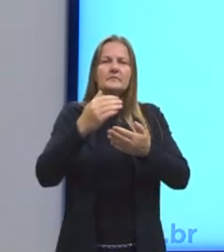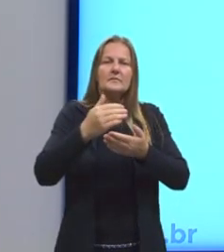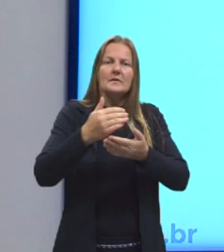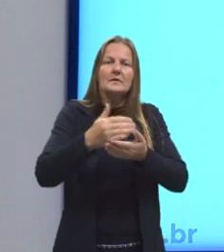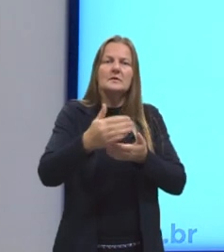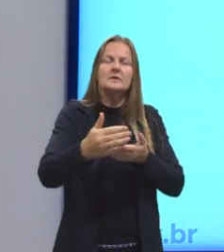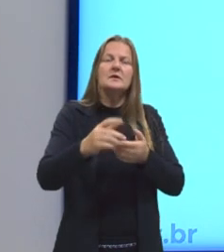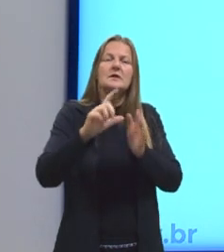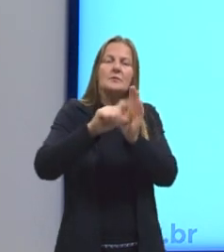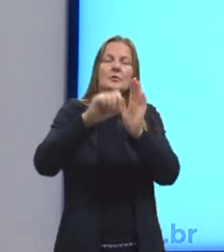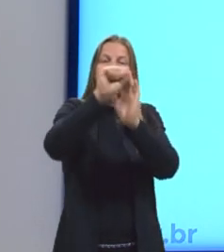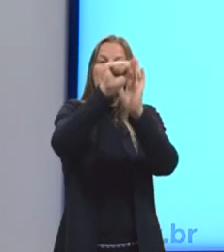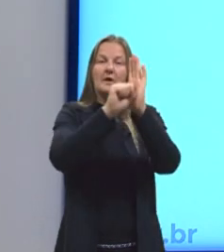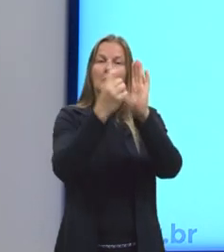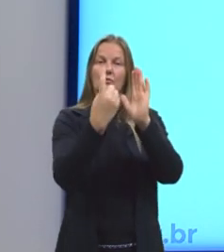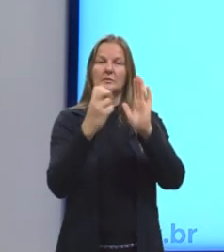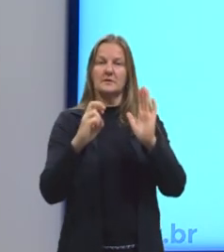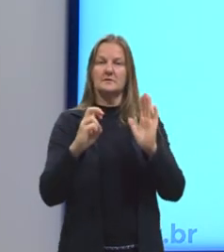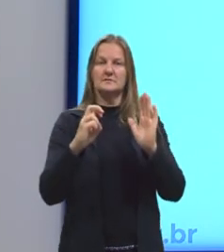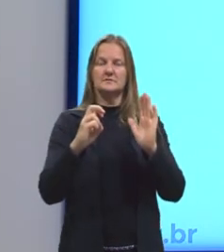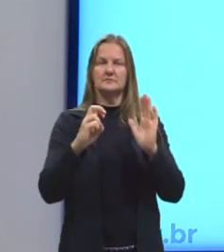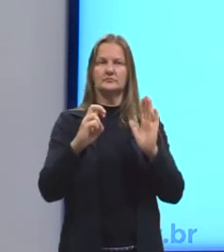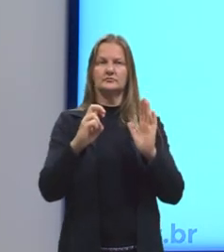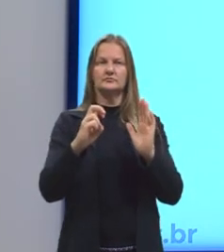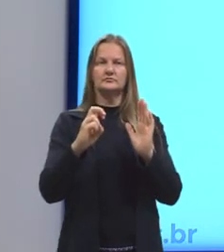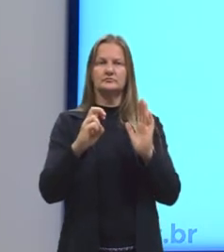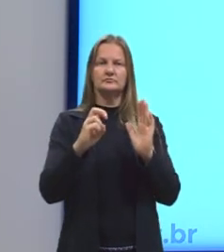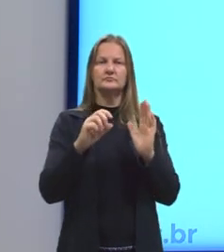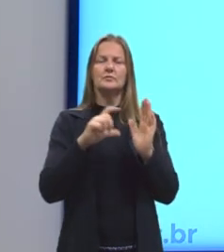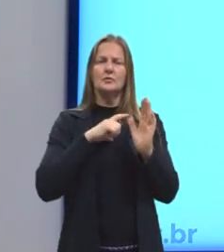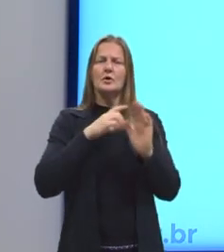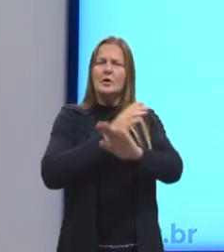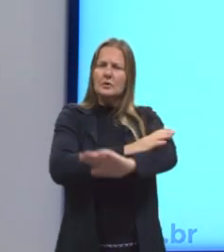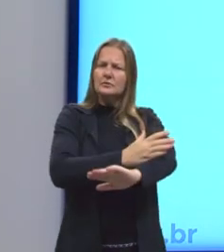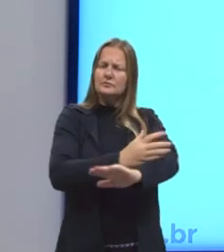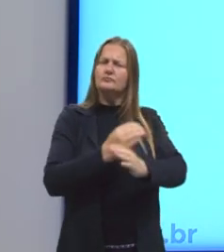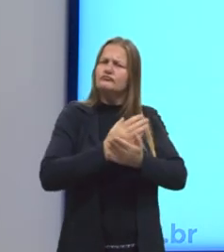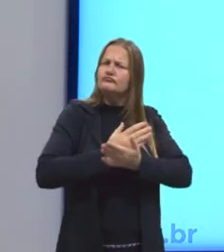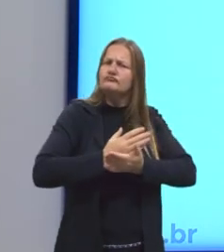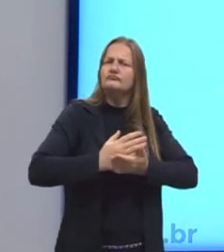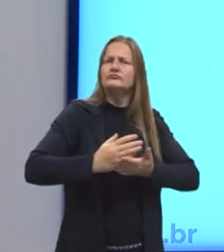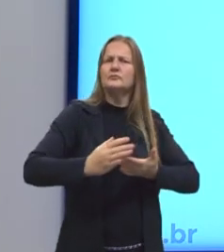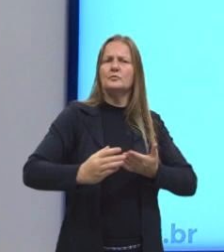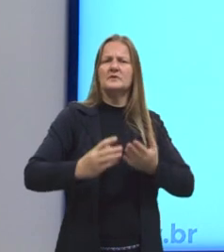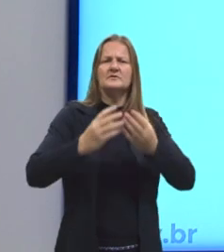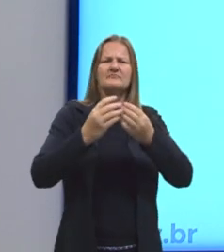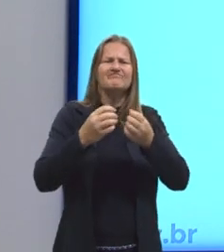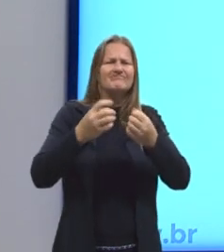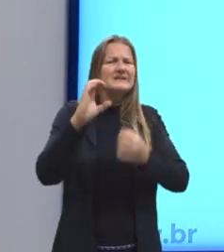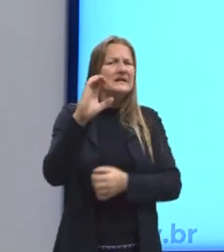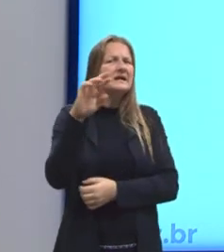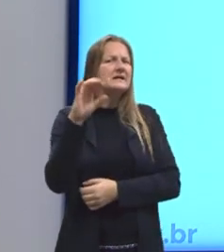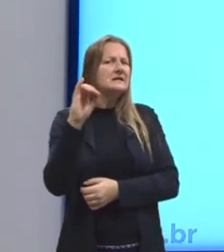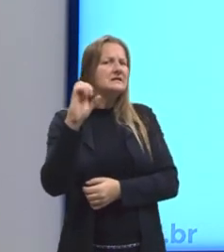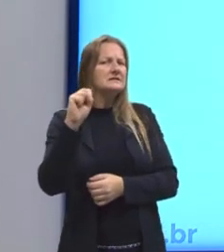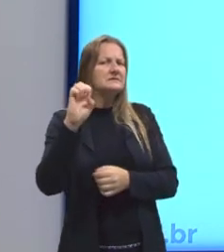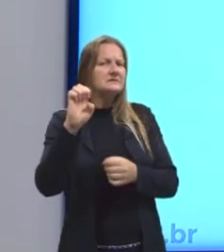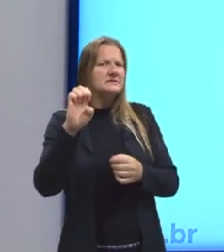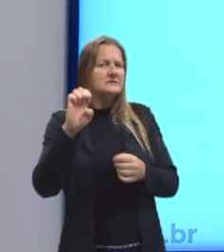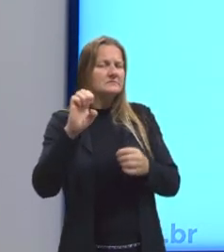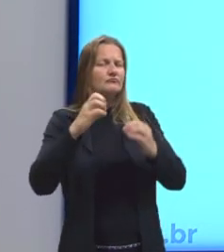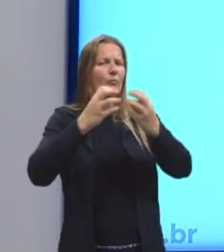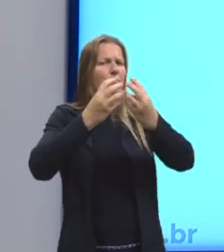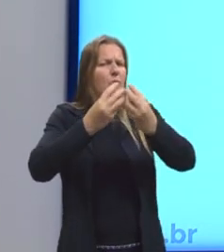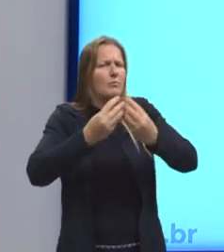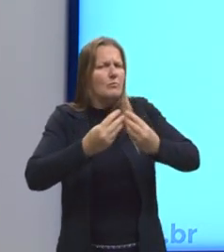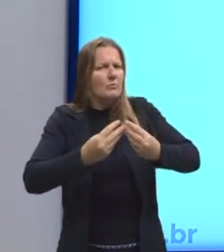a partir do século 15 então a a idade média Lá começa a entrar em crise o que começa a surgir para